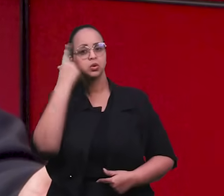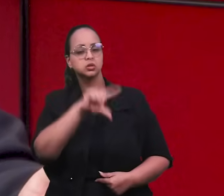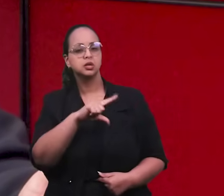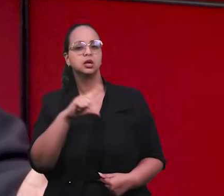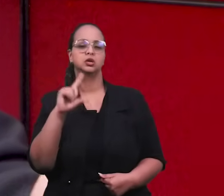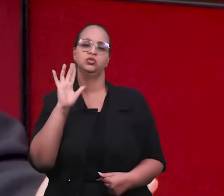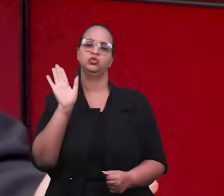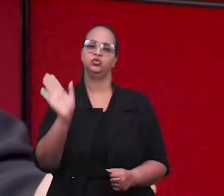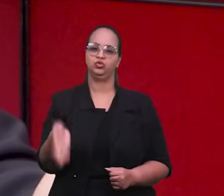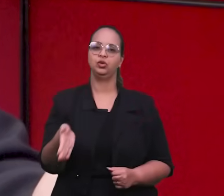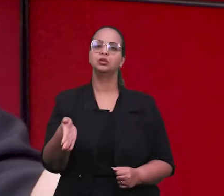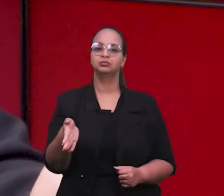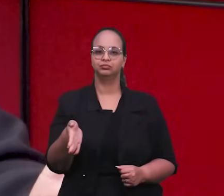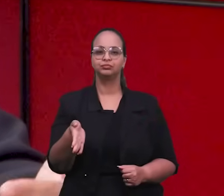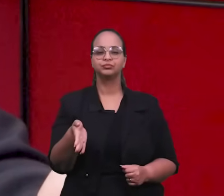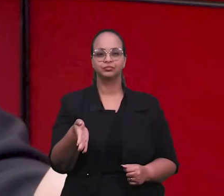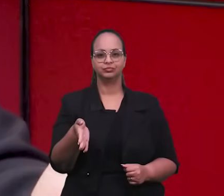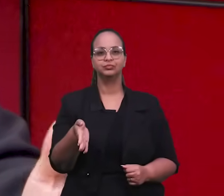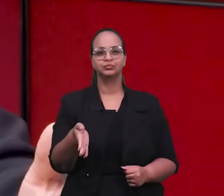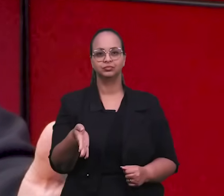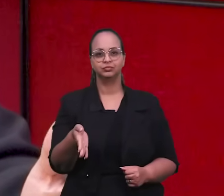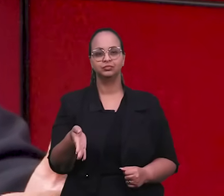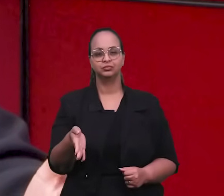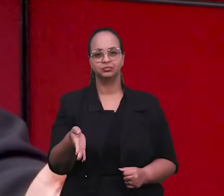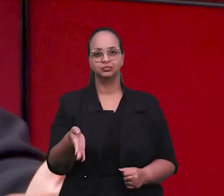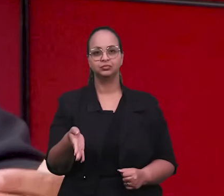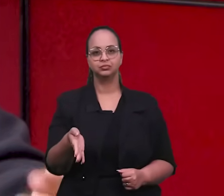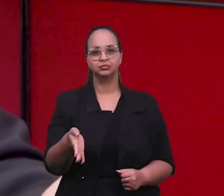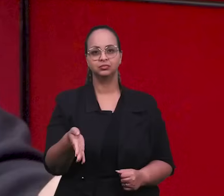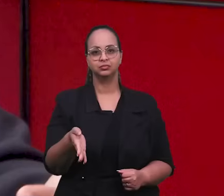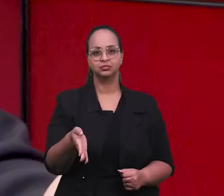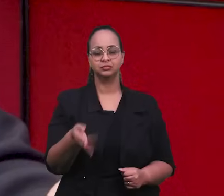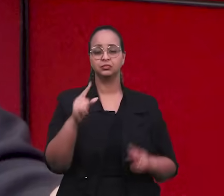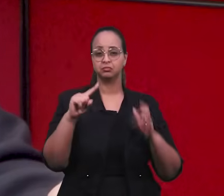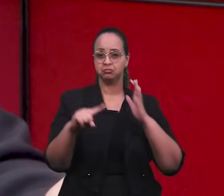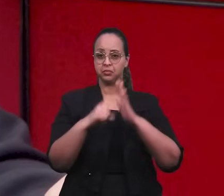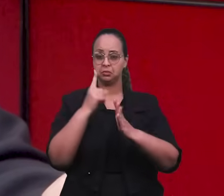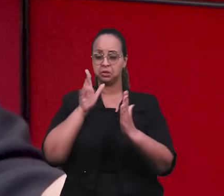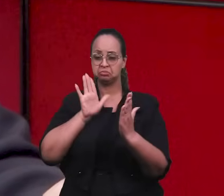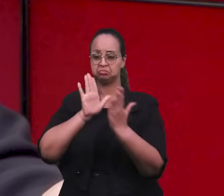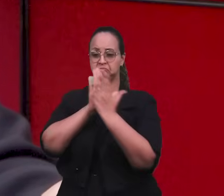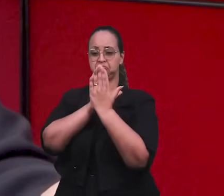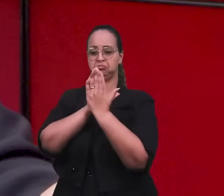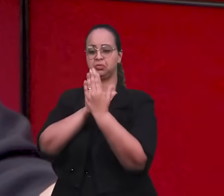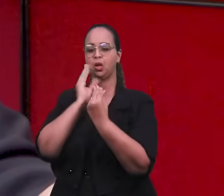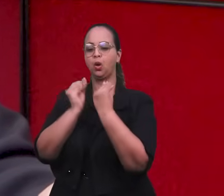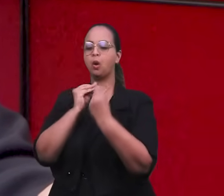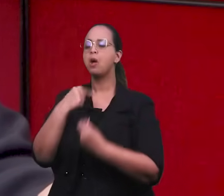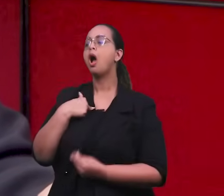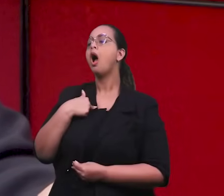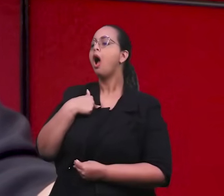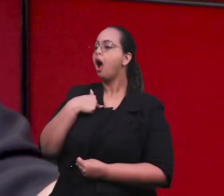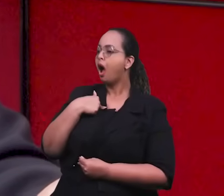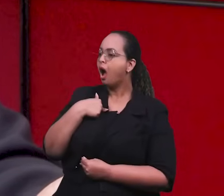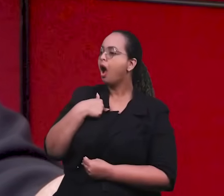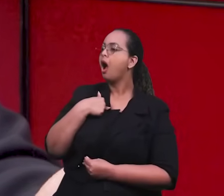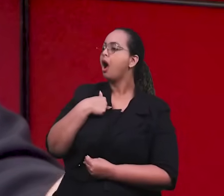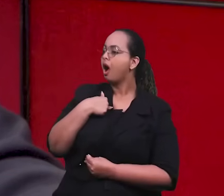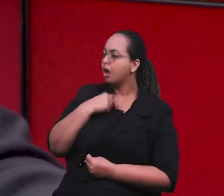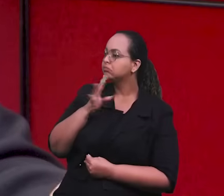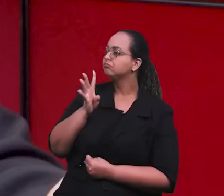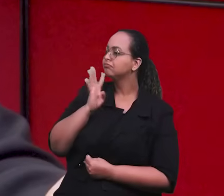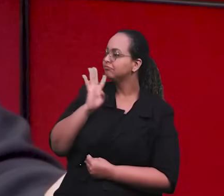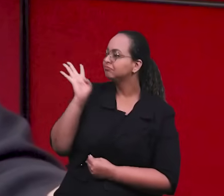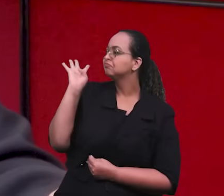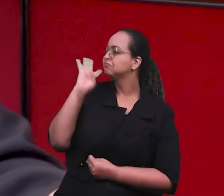boa, como dizem, né? O provérbio popular, uma primeira boa impressão, né? Para que o visitante, aqueles que estamos recebendo, mesmo